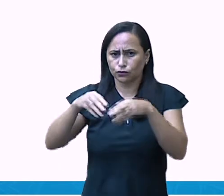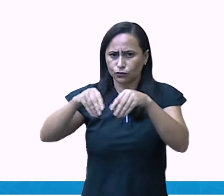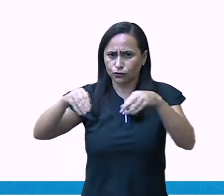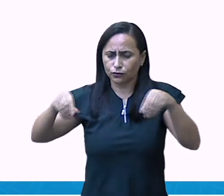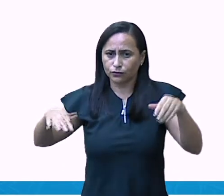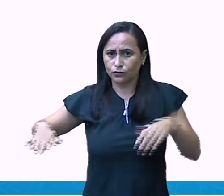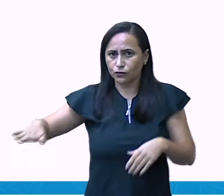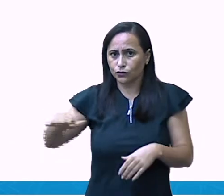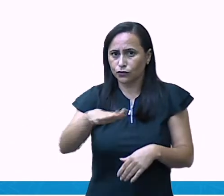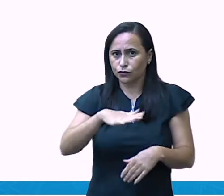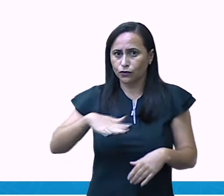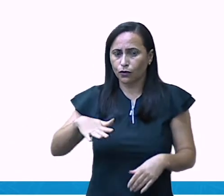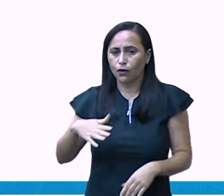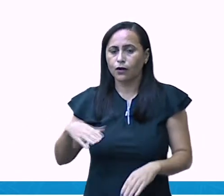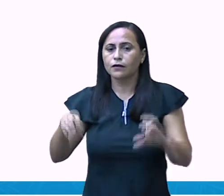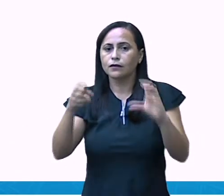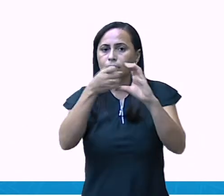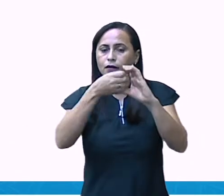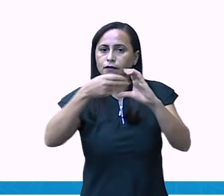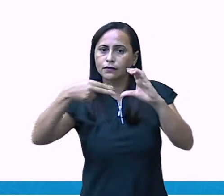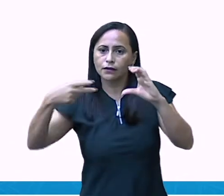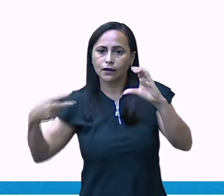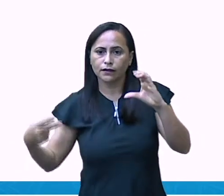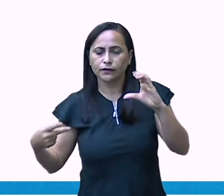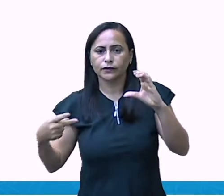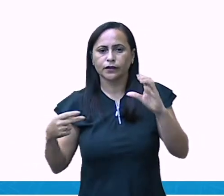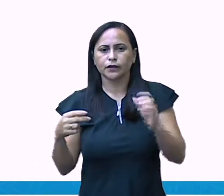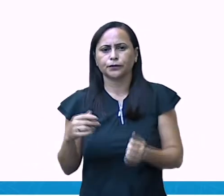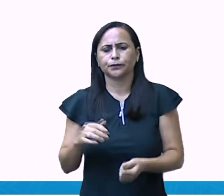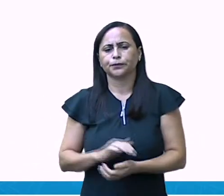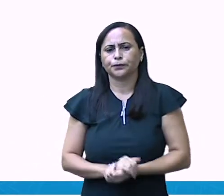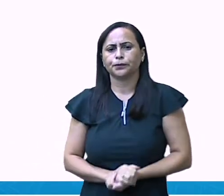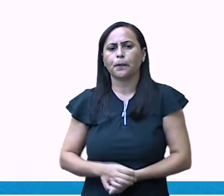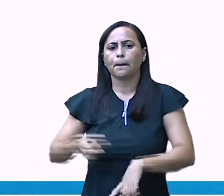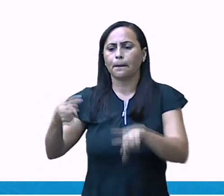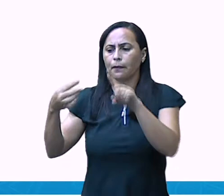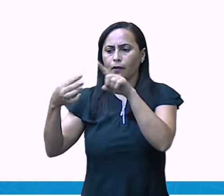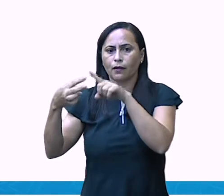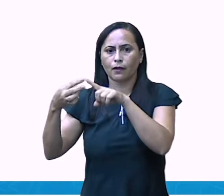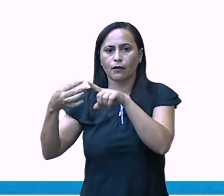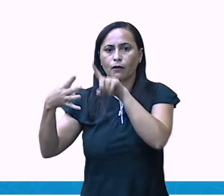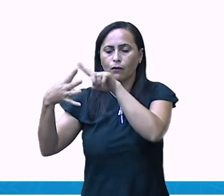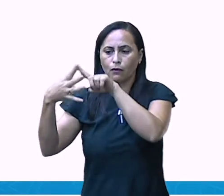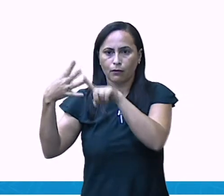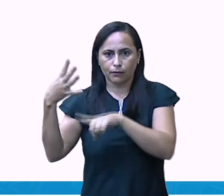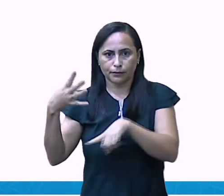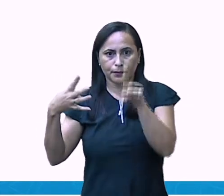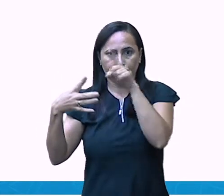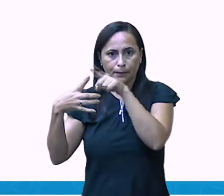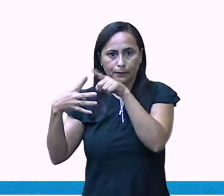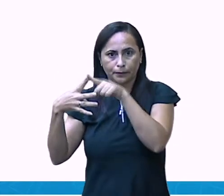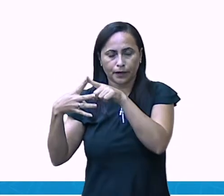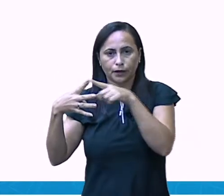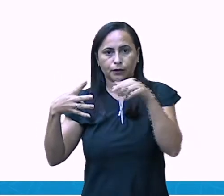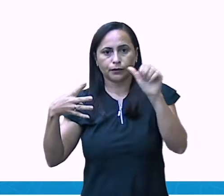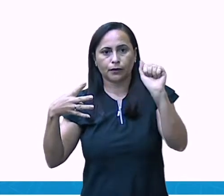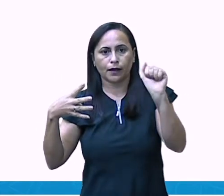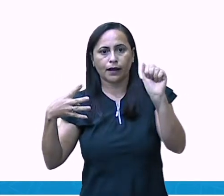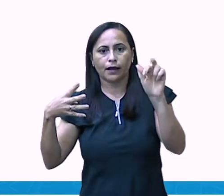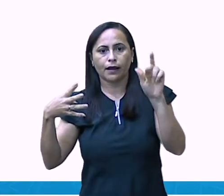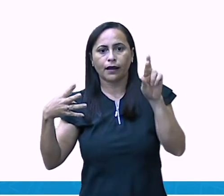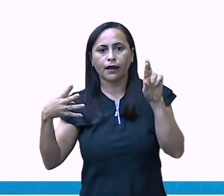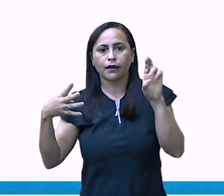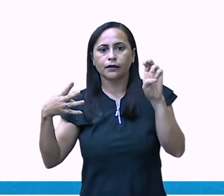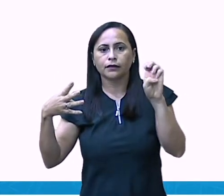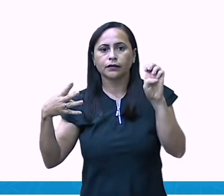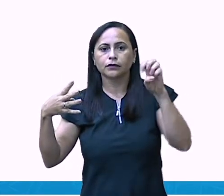observe, arenoso. Vamos falar dele primeiro, para a gente falar bem calmamente para entendermos?